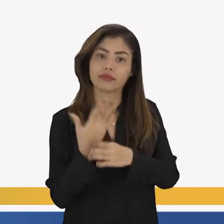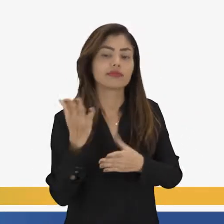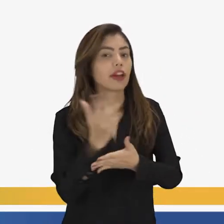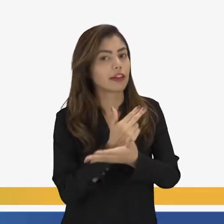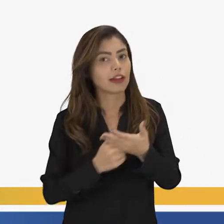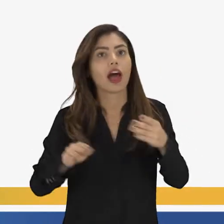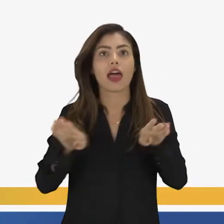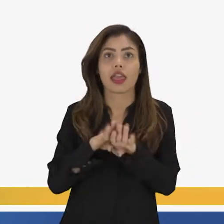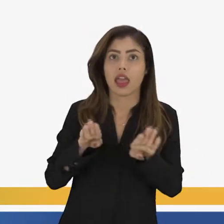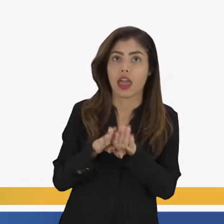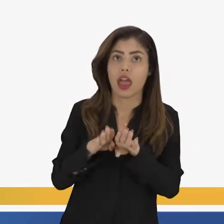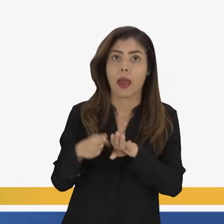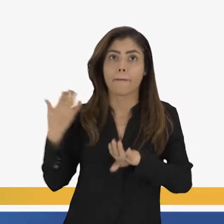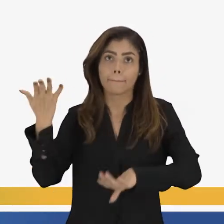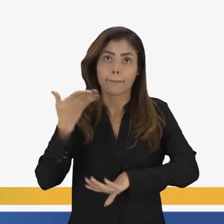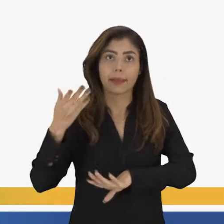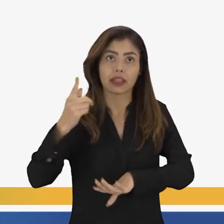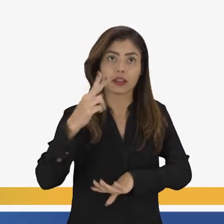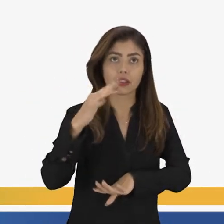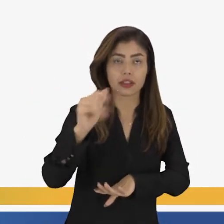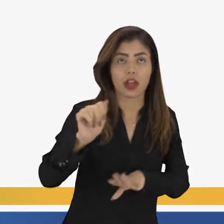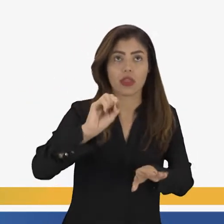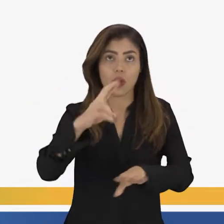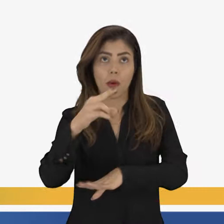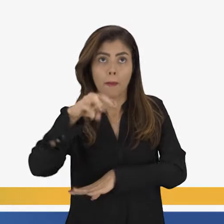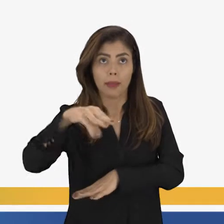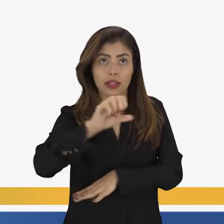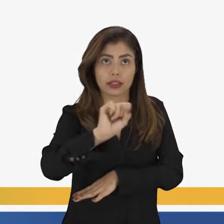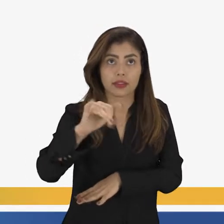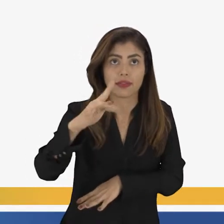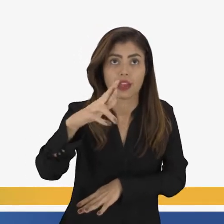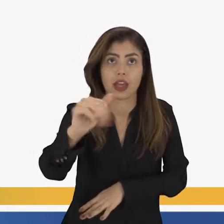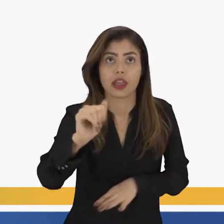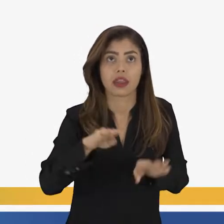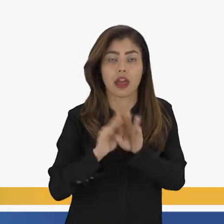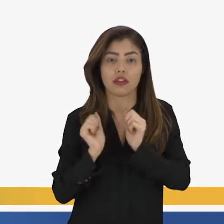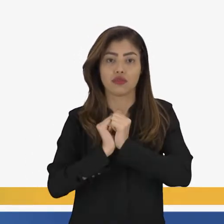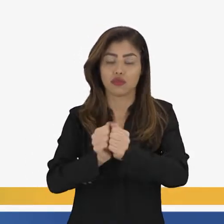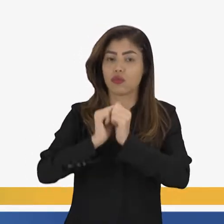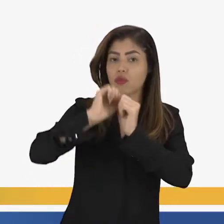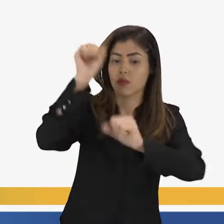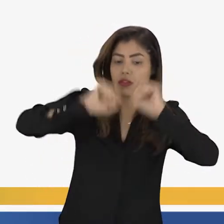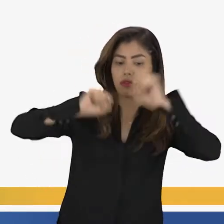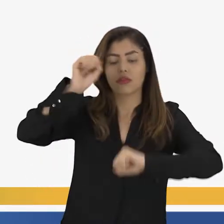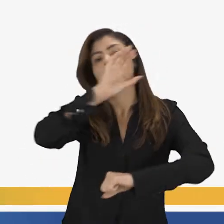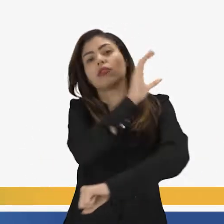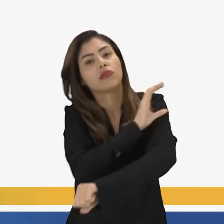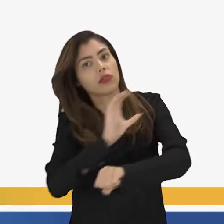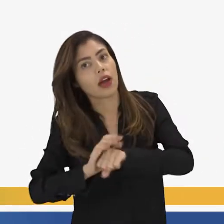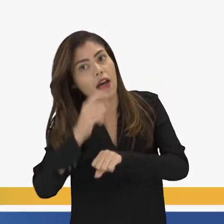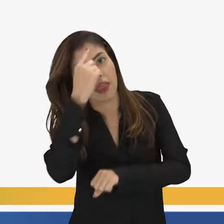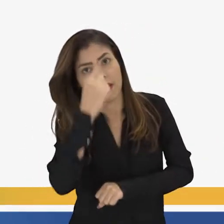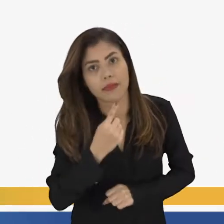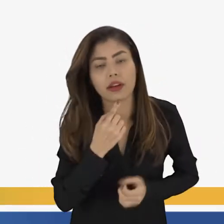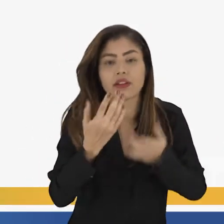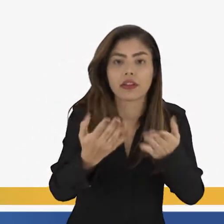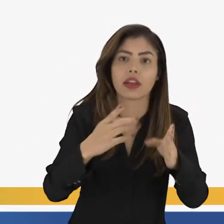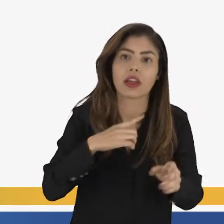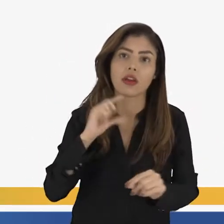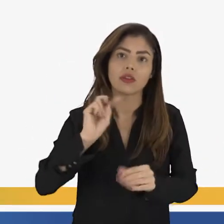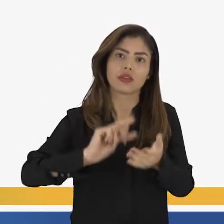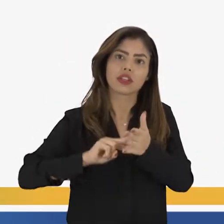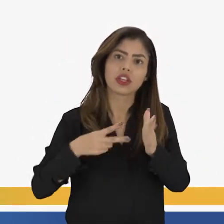cultural padronizada ou ainda massificada faz parte da indústria cultural. Vejam nessa imagem, gente, qual